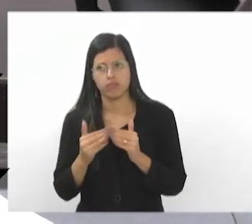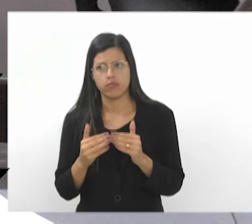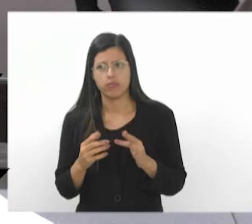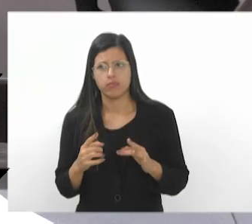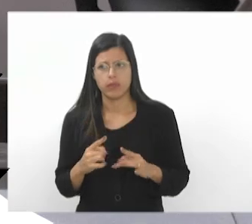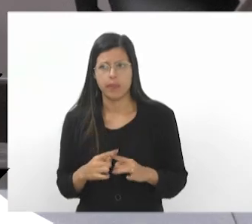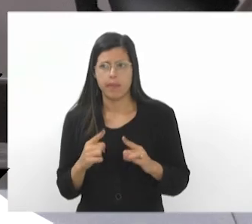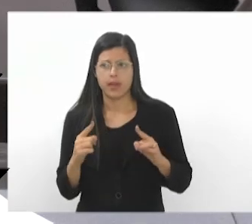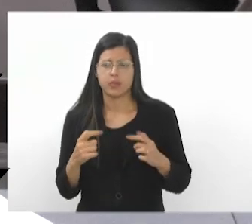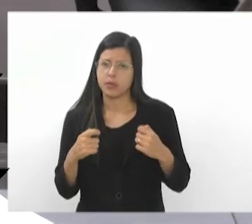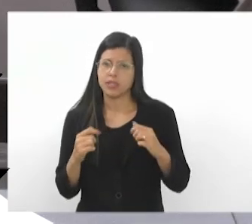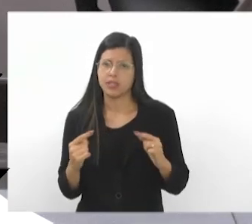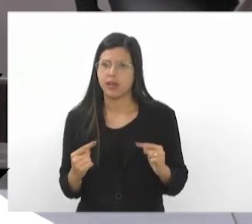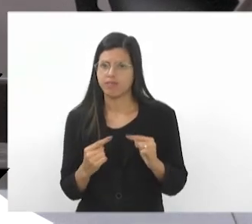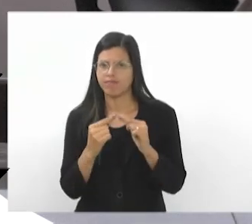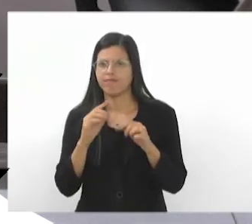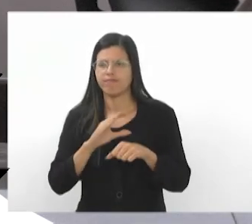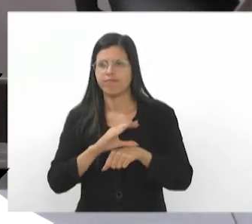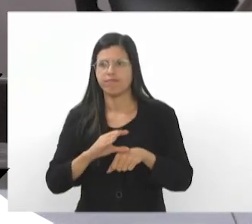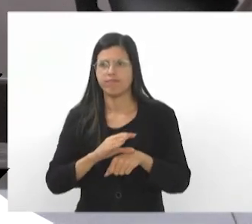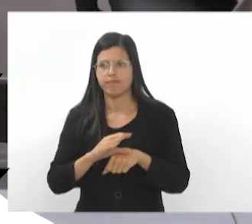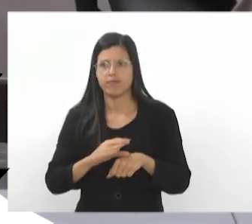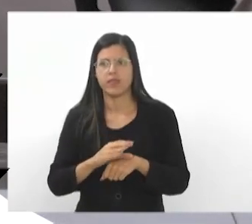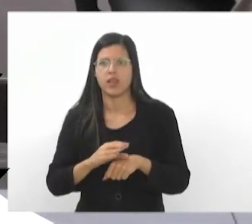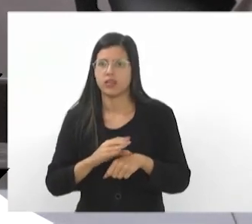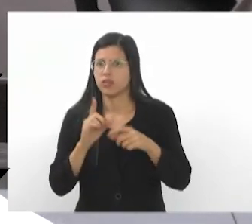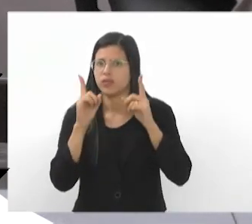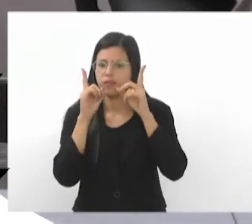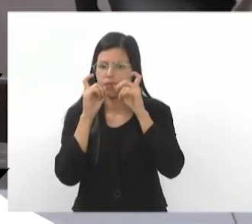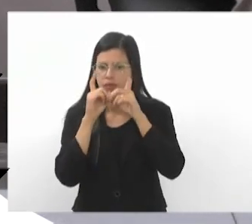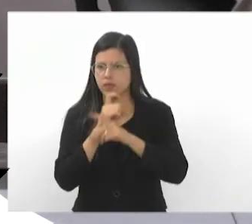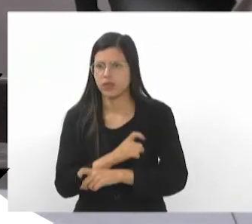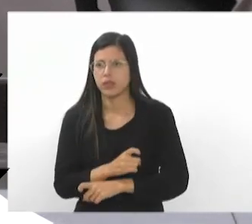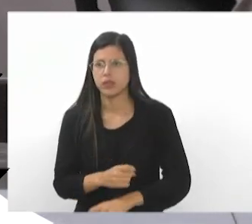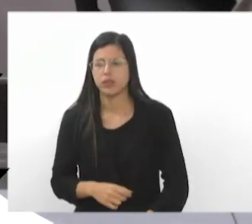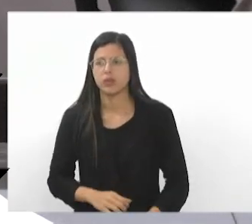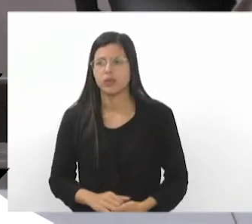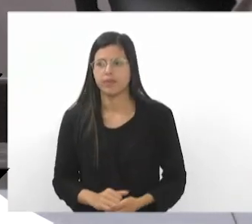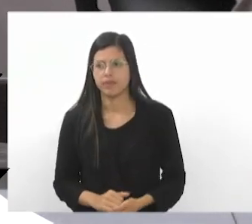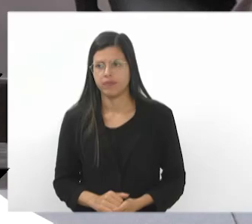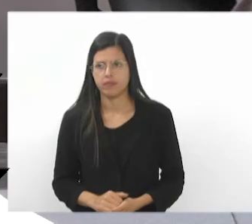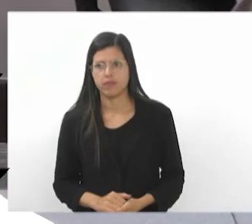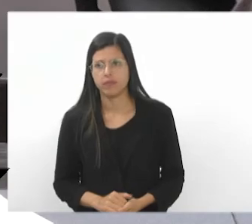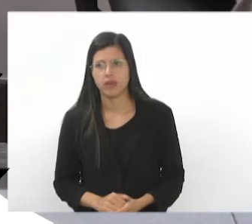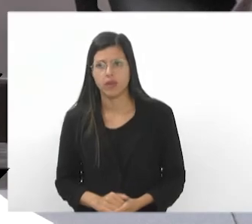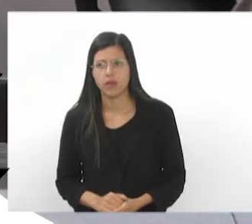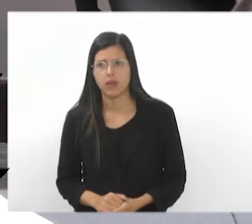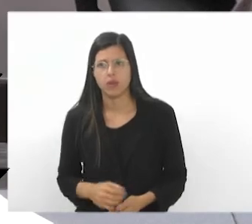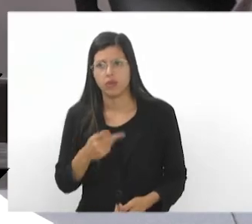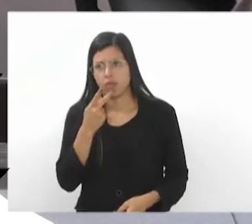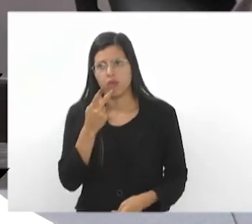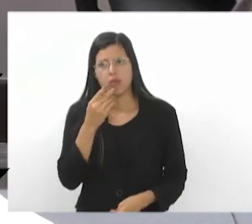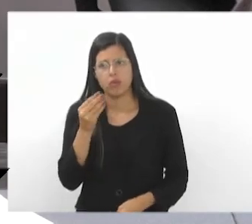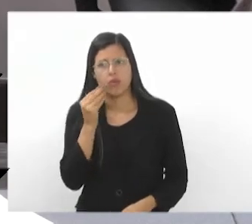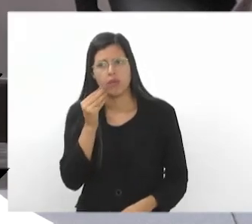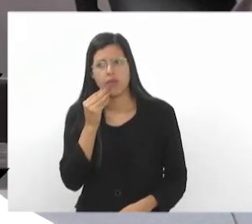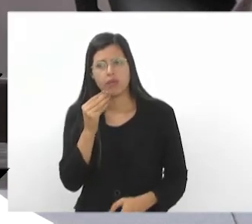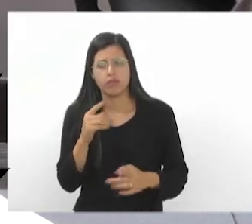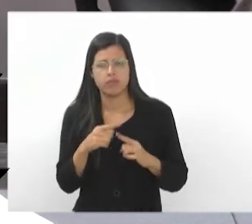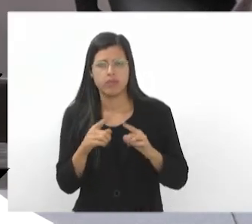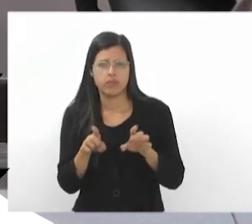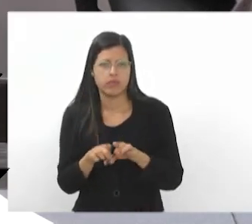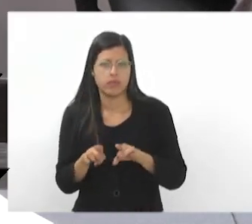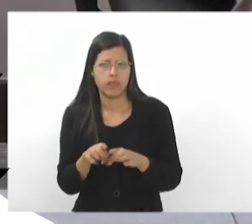seja constitucional é muito difícil. Concordo. Eu não estou colocando o óbice, mas também estou fazendo aqui o